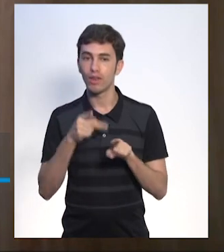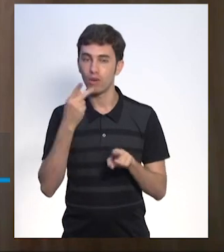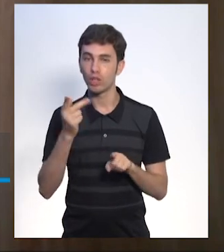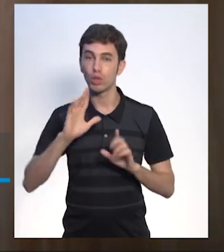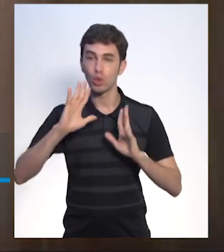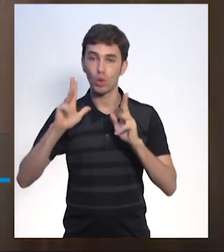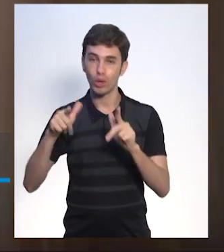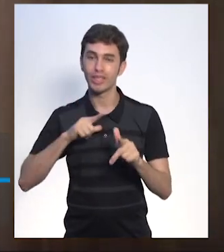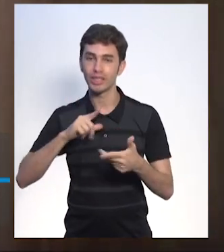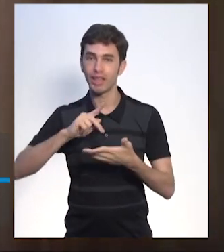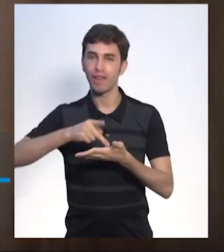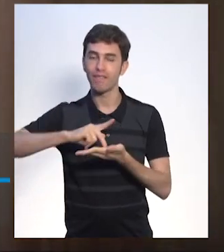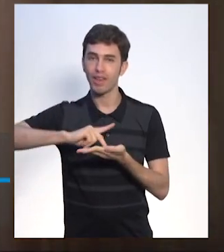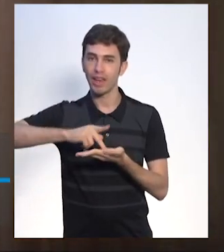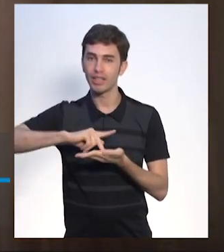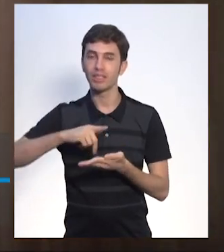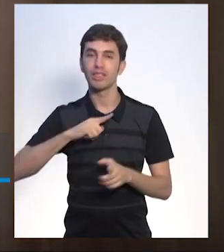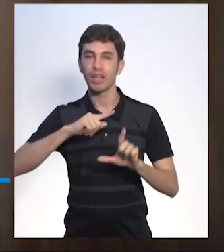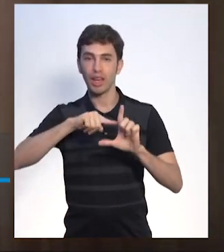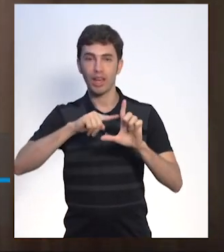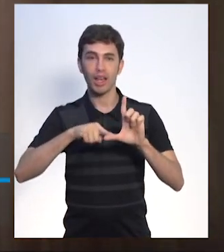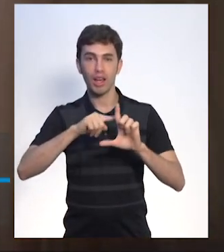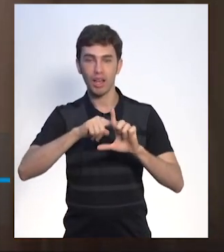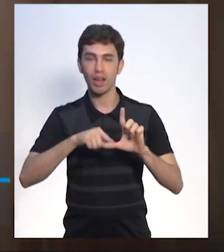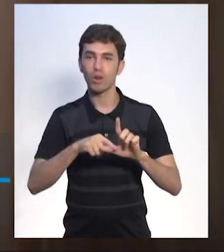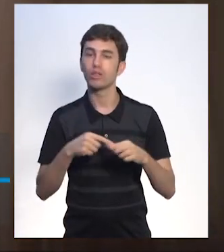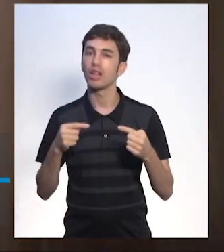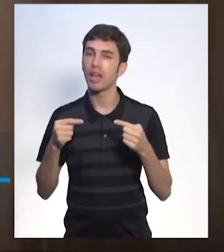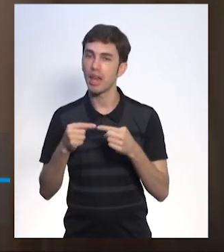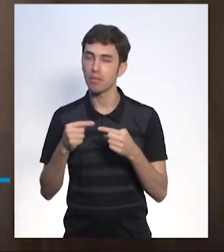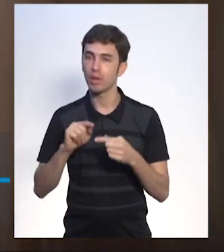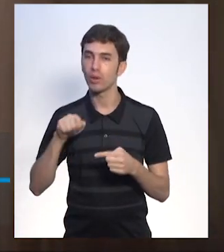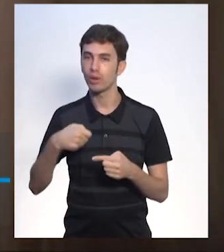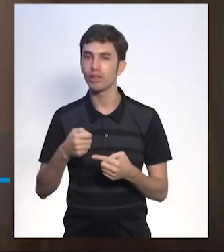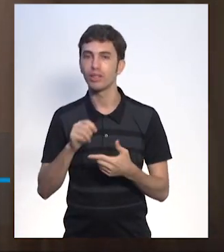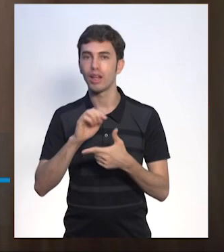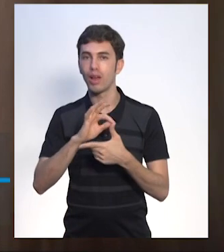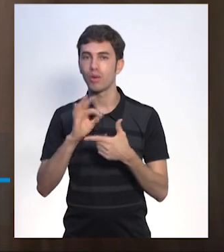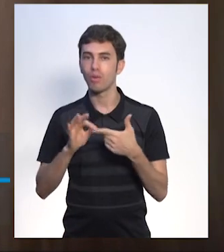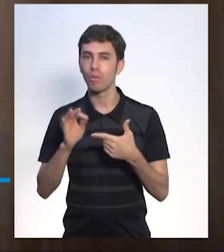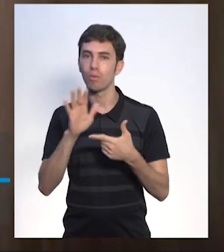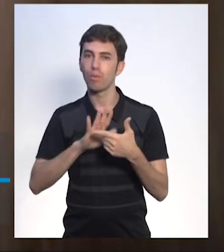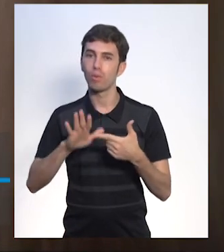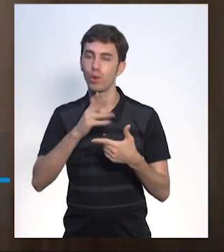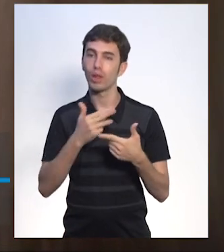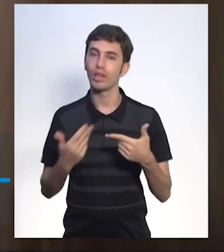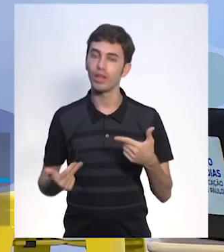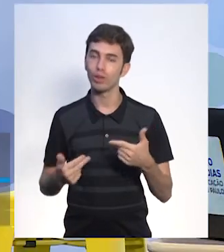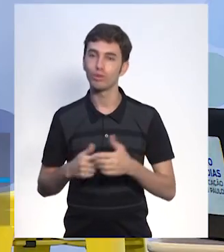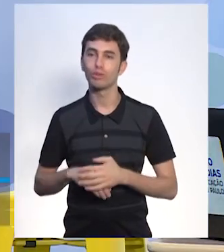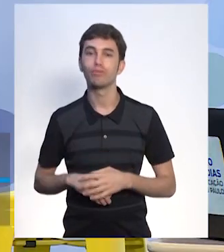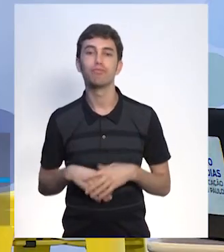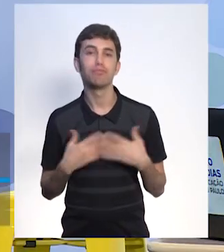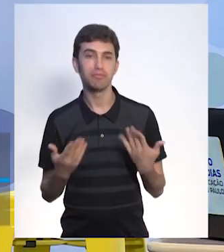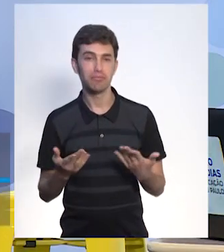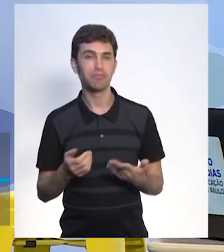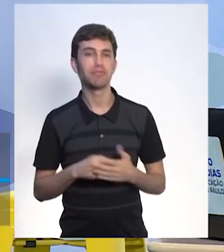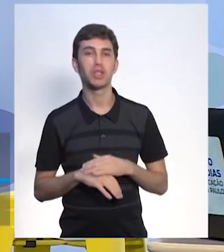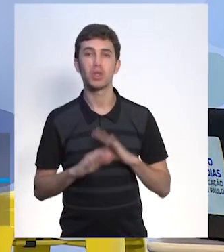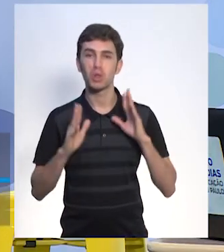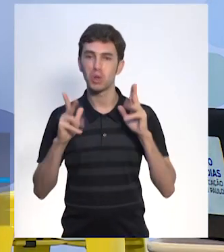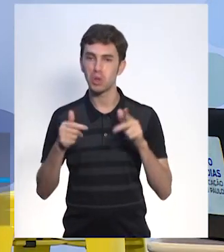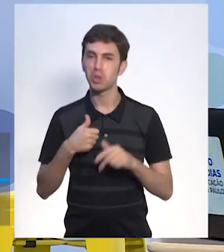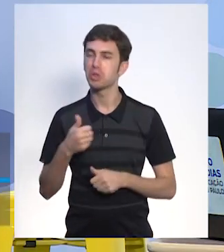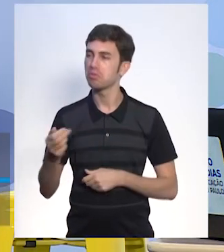vértice, possuem ângulos, são polígonos. E aí, Osmar? E aí, o pessoal tá